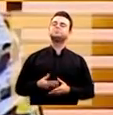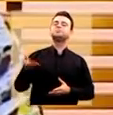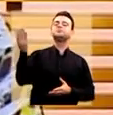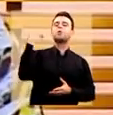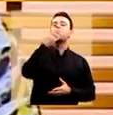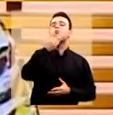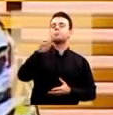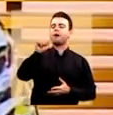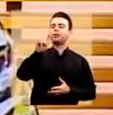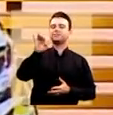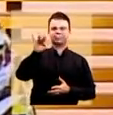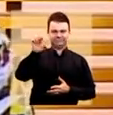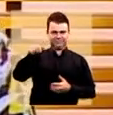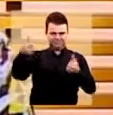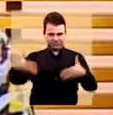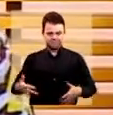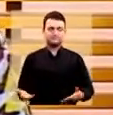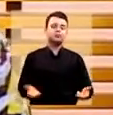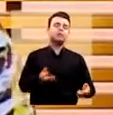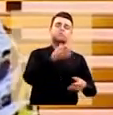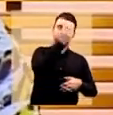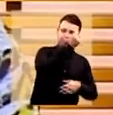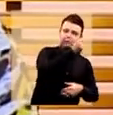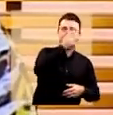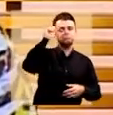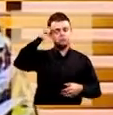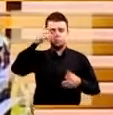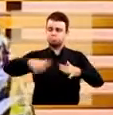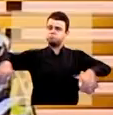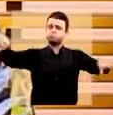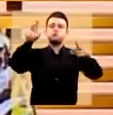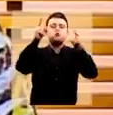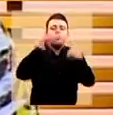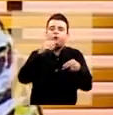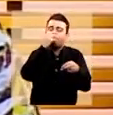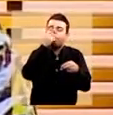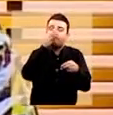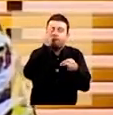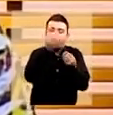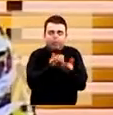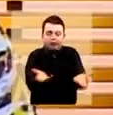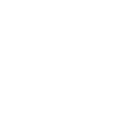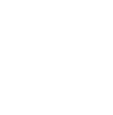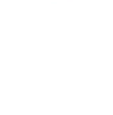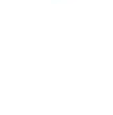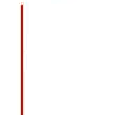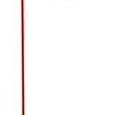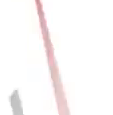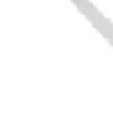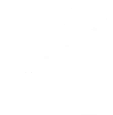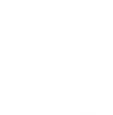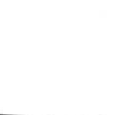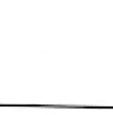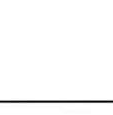Como dizia seu Aristides, brancos e negros somos flores do mesmo jardim.